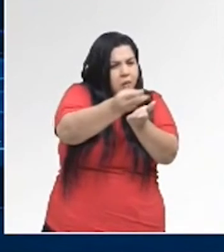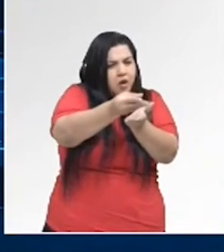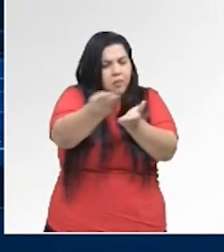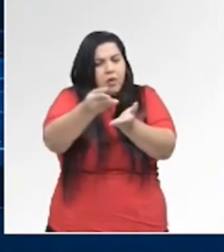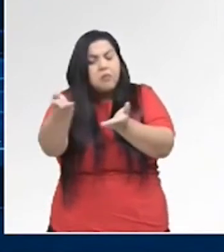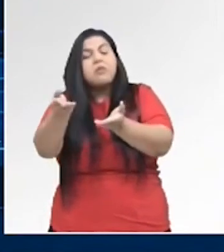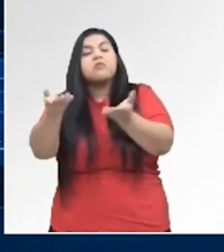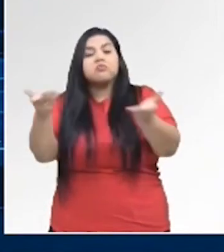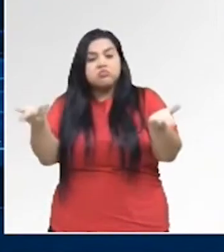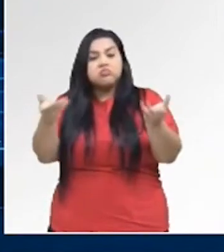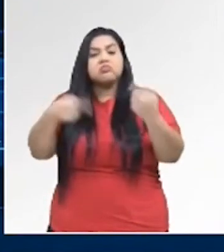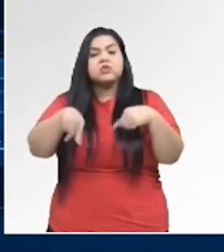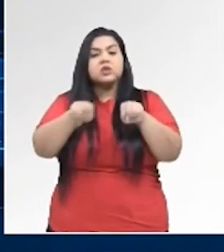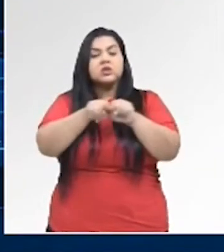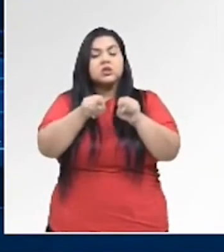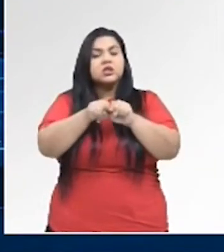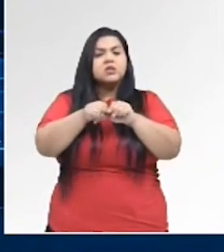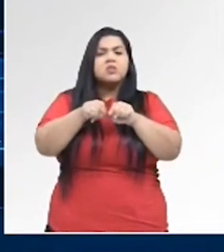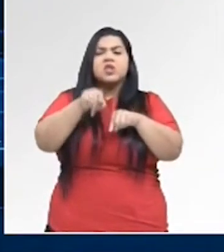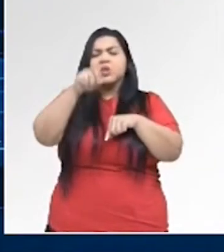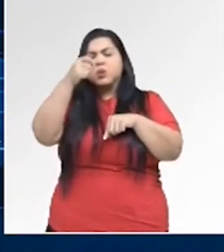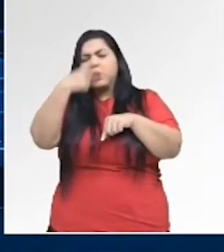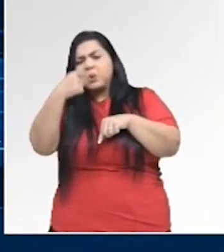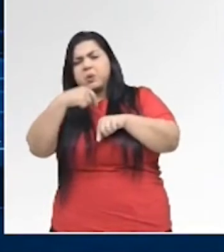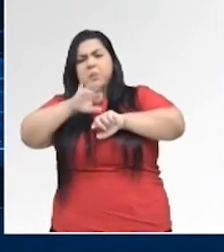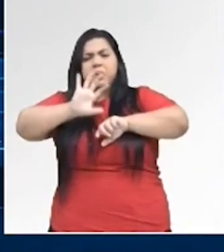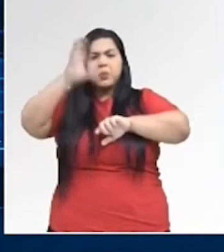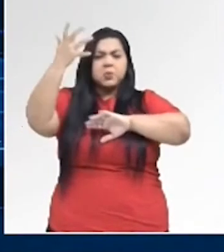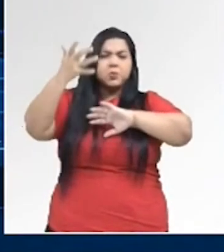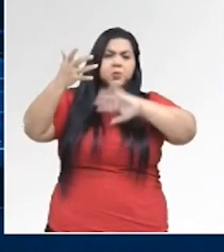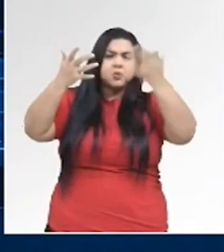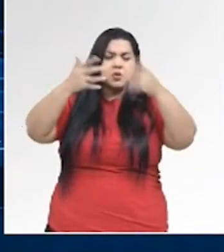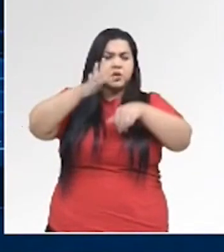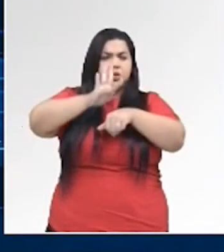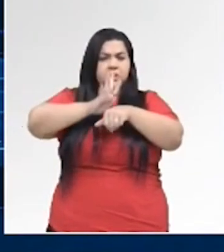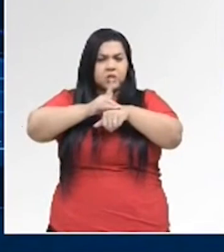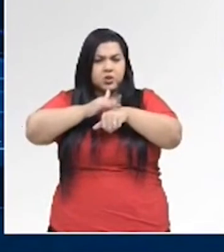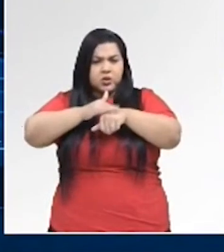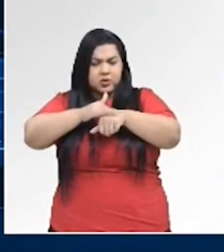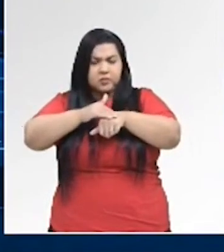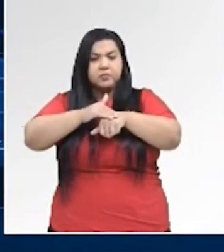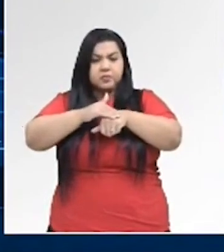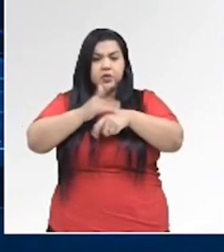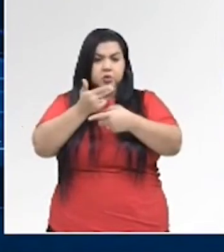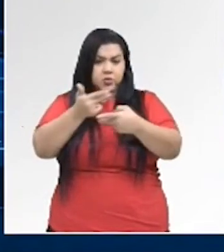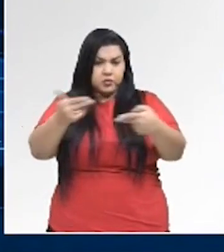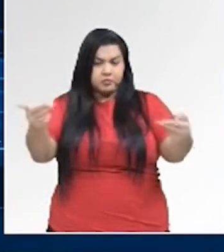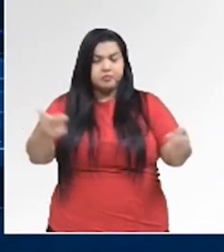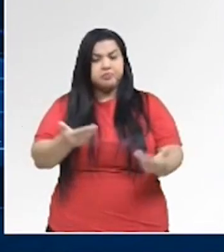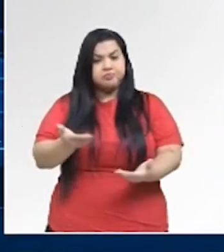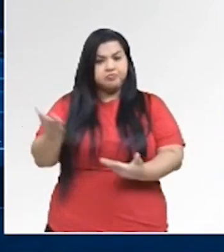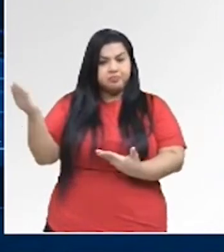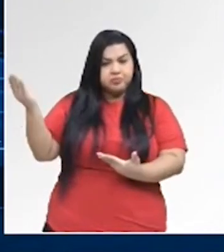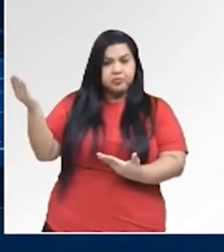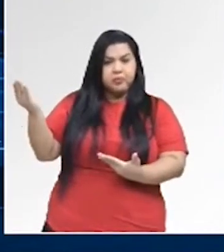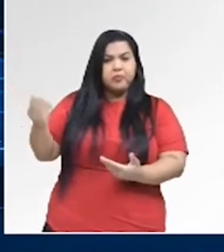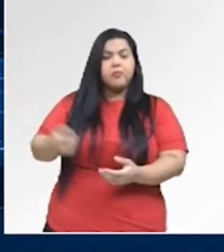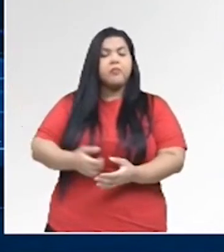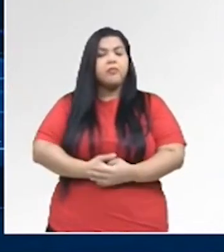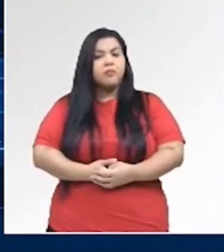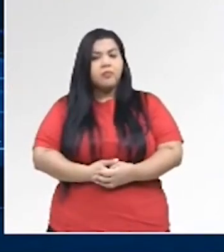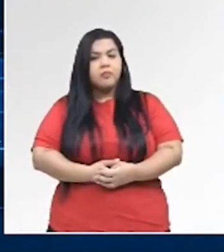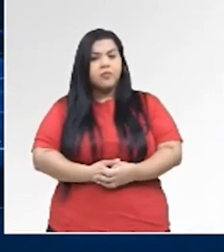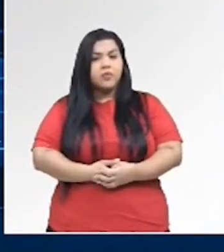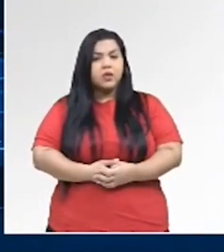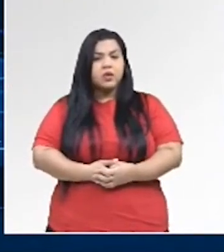amarela, sobre essas viroses, né, que acontecem aí, essas doenças tropicais e outras coisas. Então, nós temos aqui,